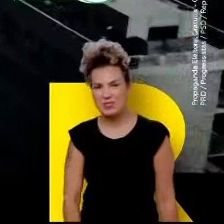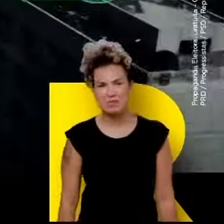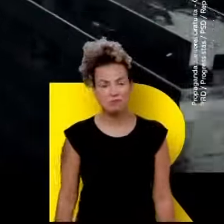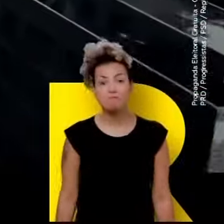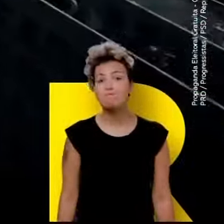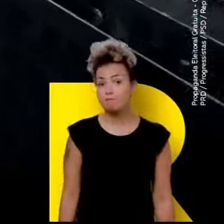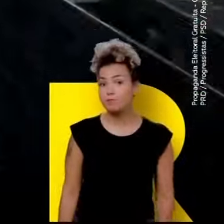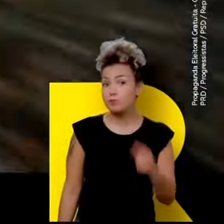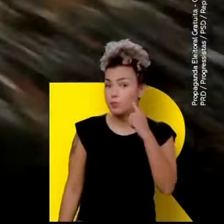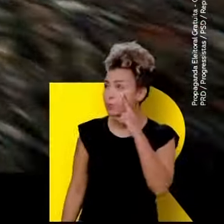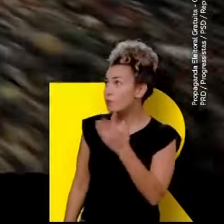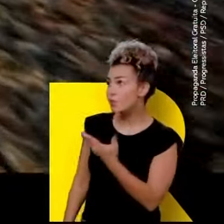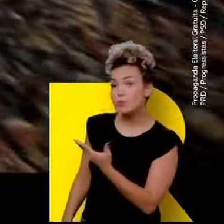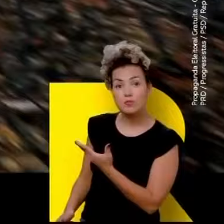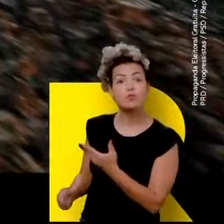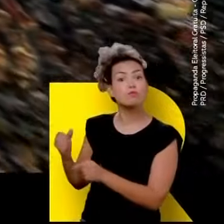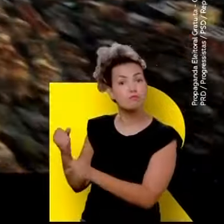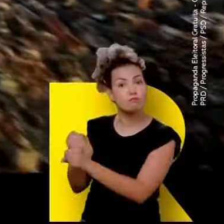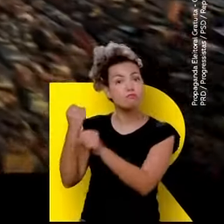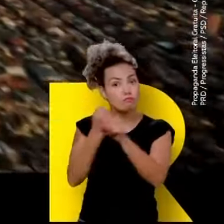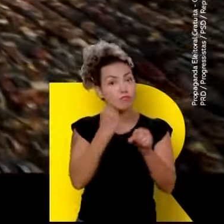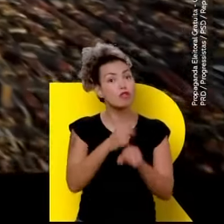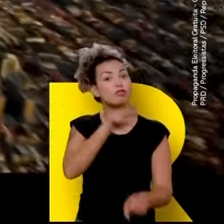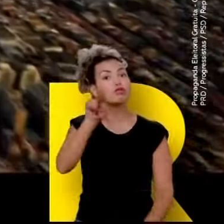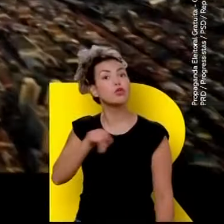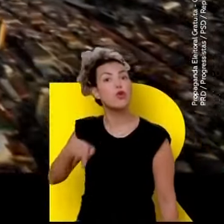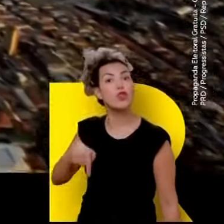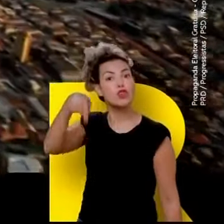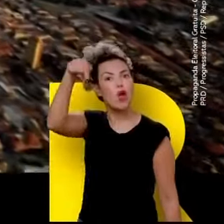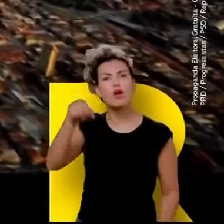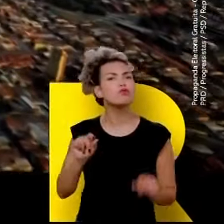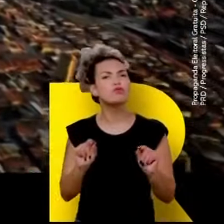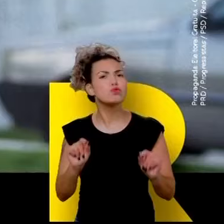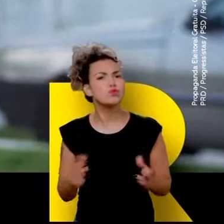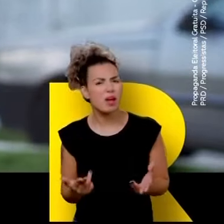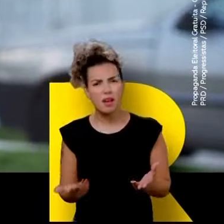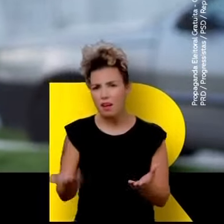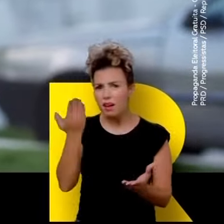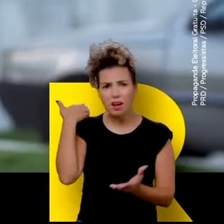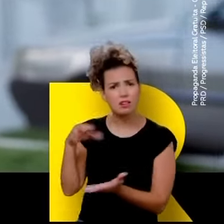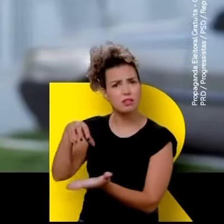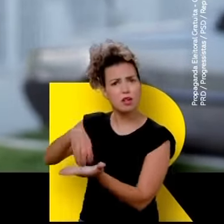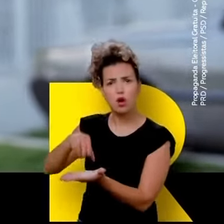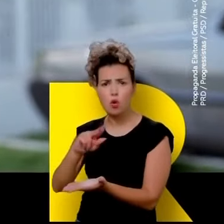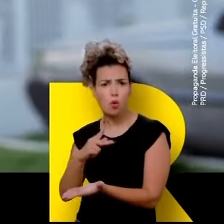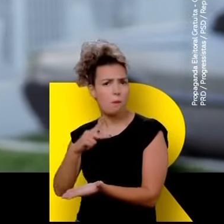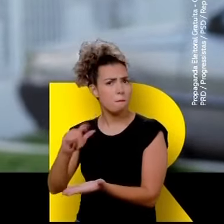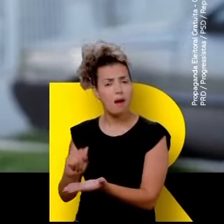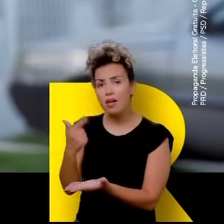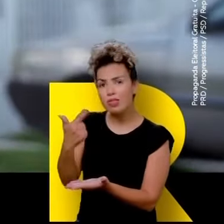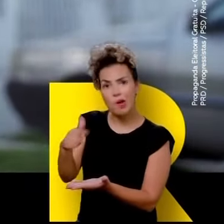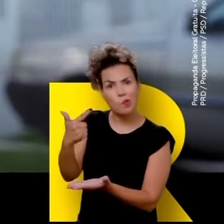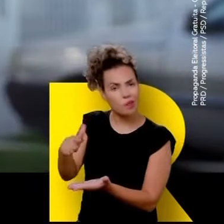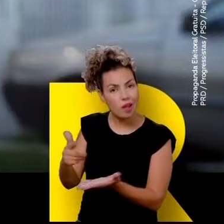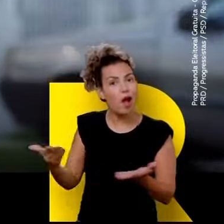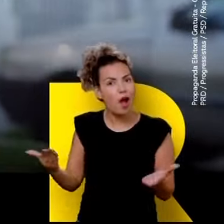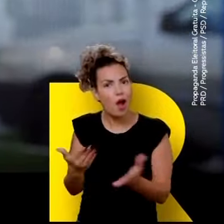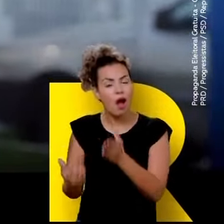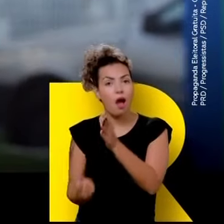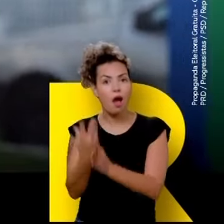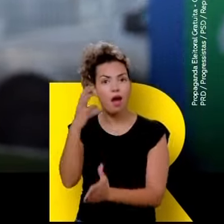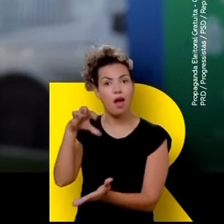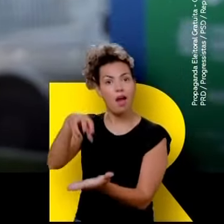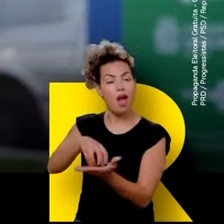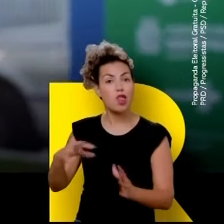obra! O cuidado chegou aqui na Zona Norte. Olha só, antes não tinha nenhuma UPA. O Ricardo e o Bruno